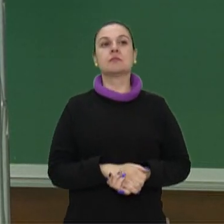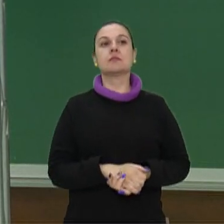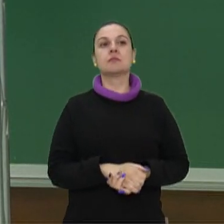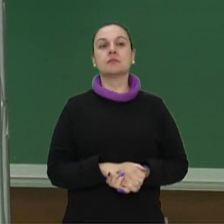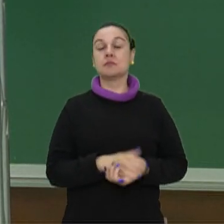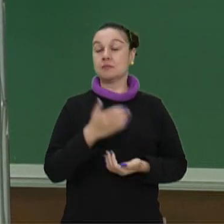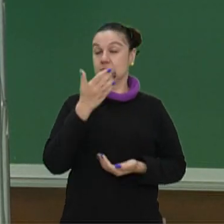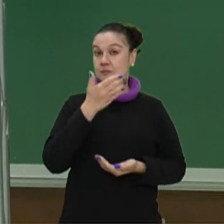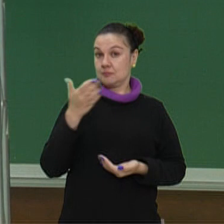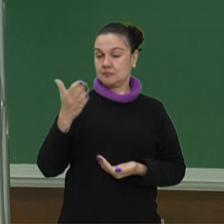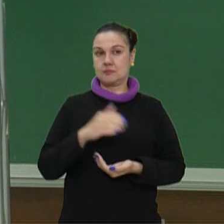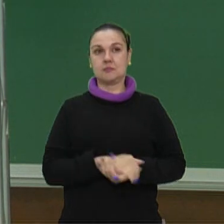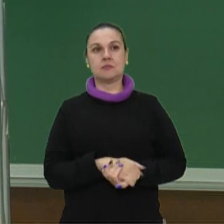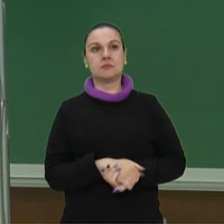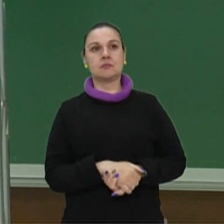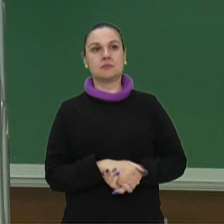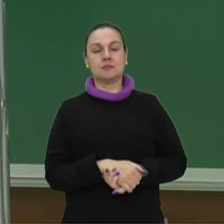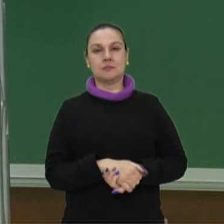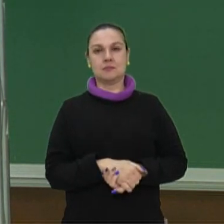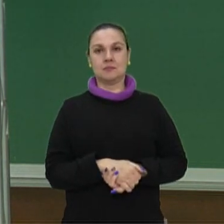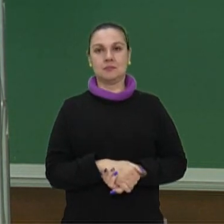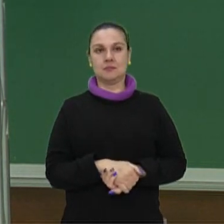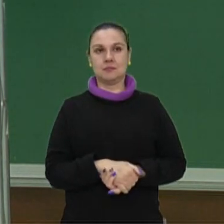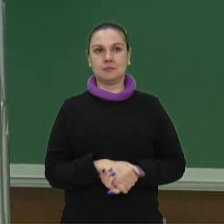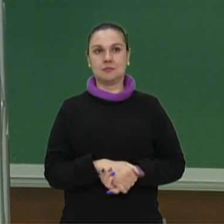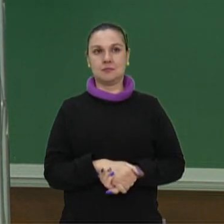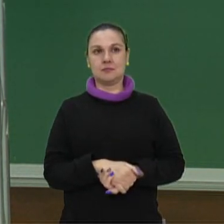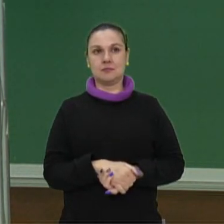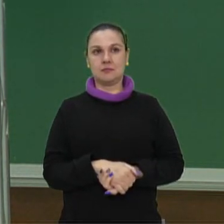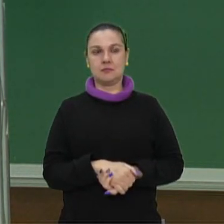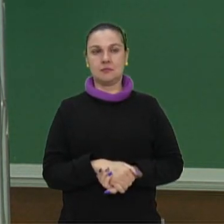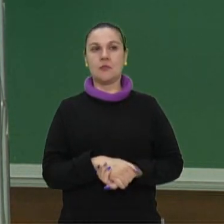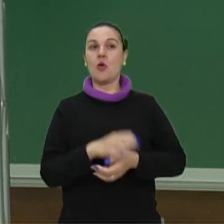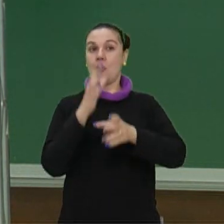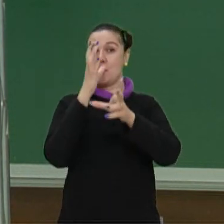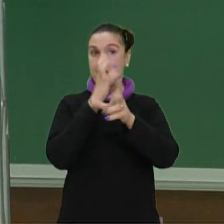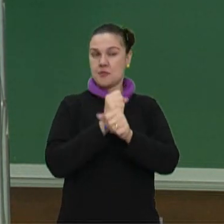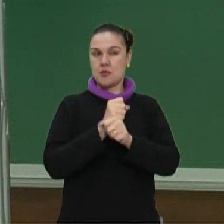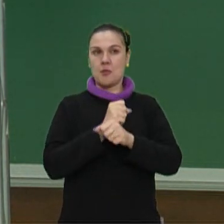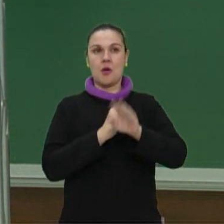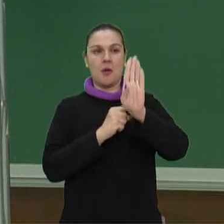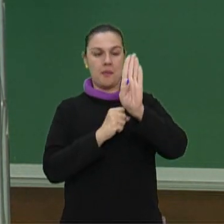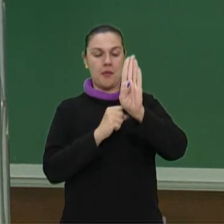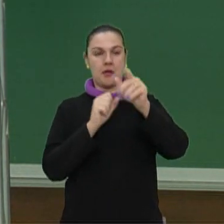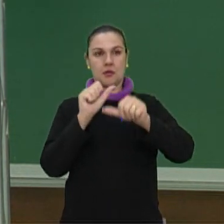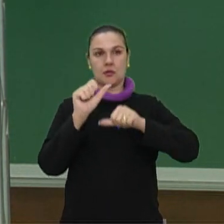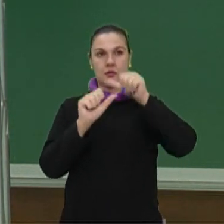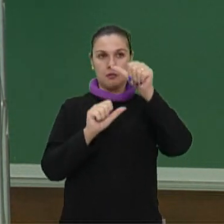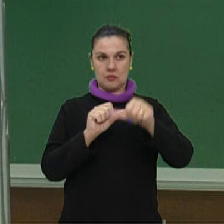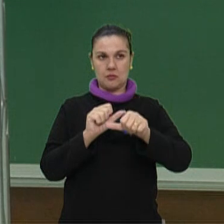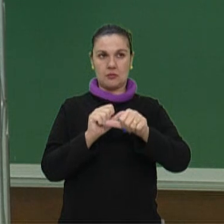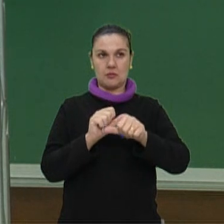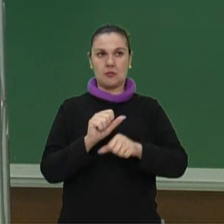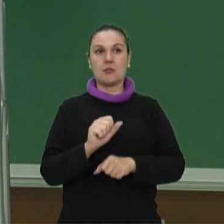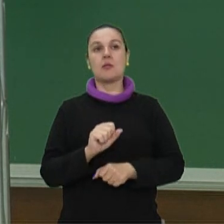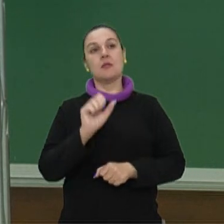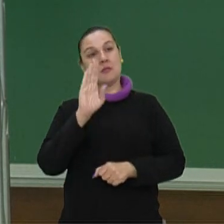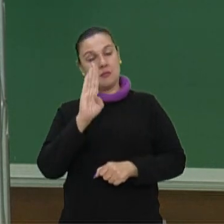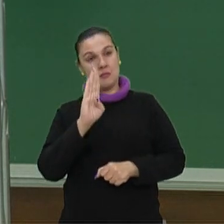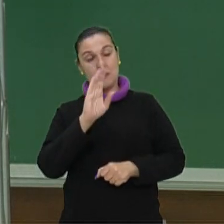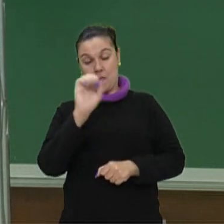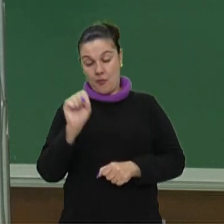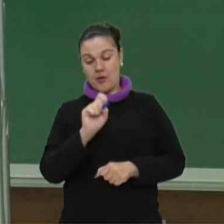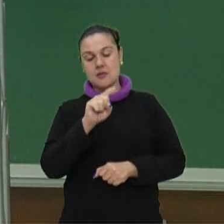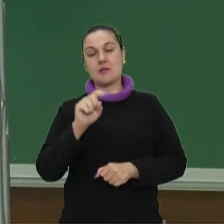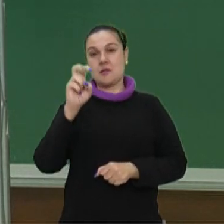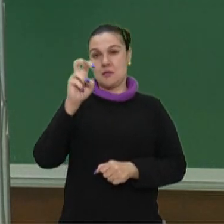o primeiro, né? X ao quadrado menos 5x mais 6. Qual é a soma? A soma é o B com sinal trocado. B é menos 5, troca o sinal, então